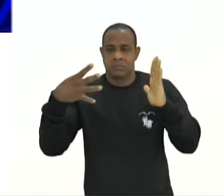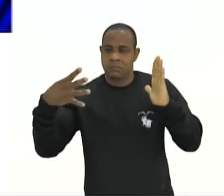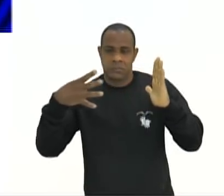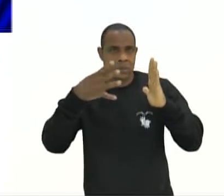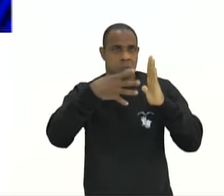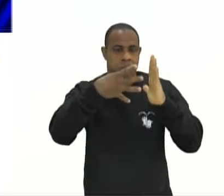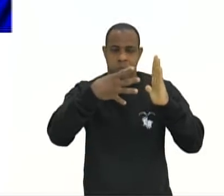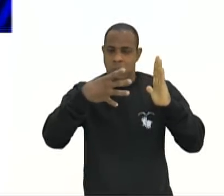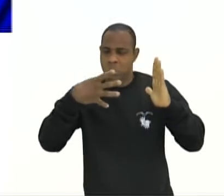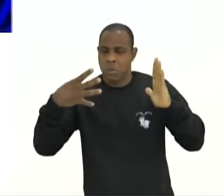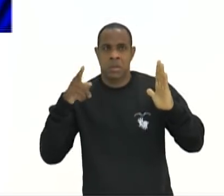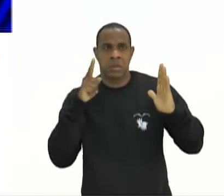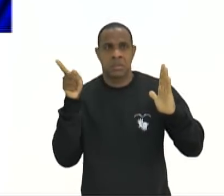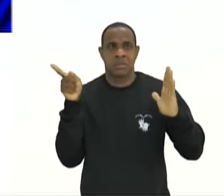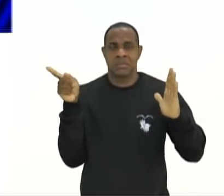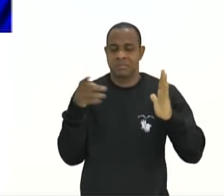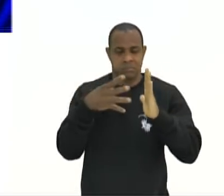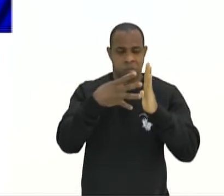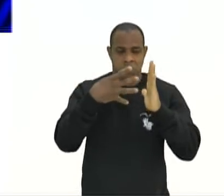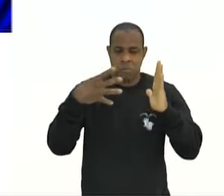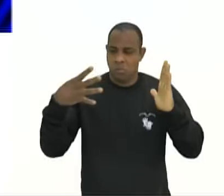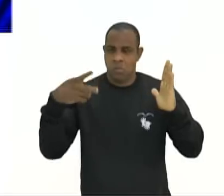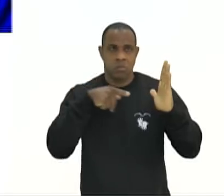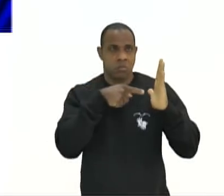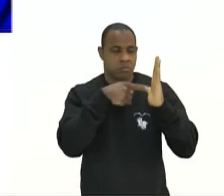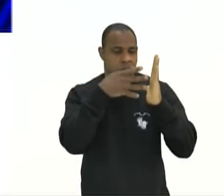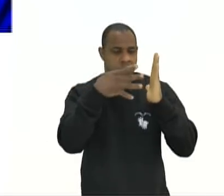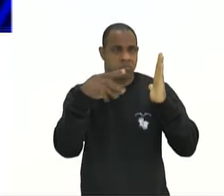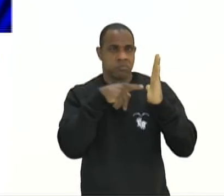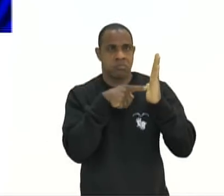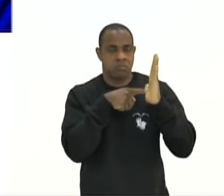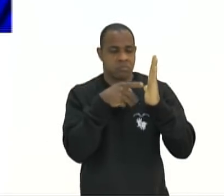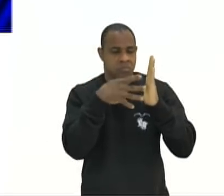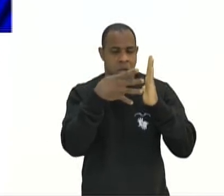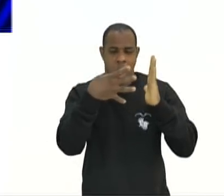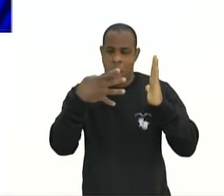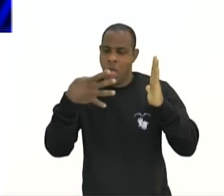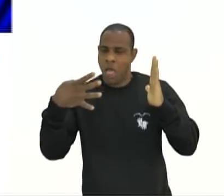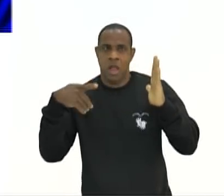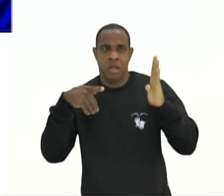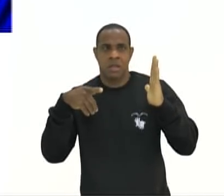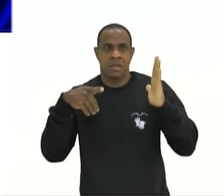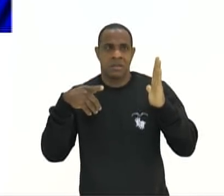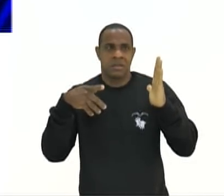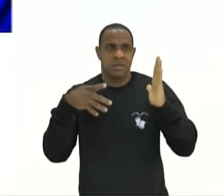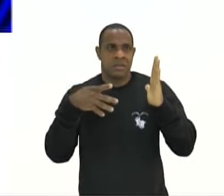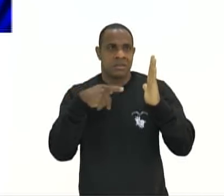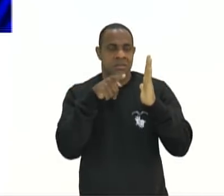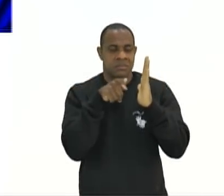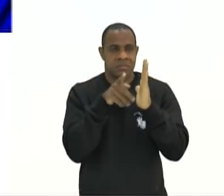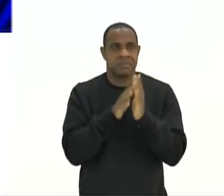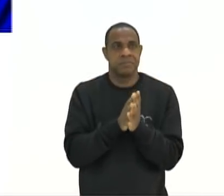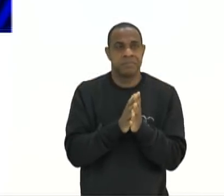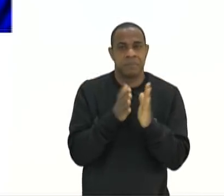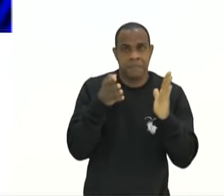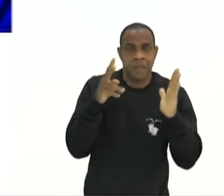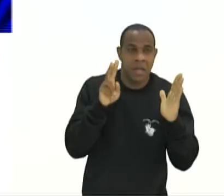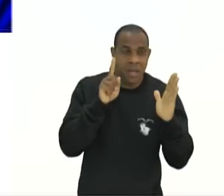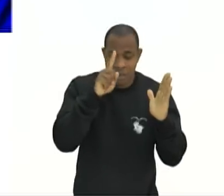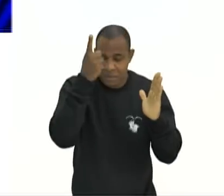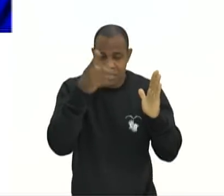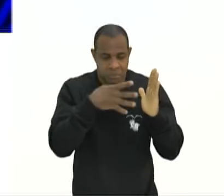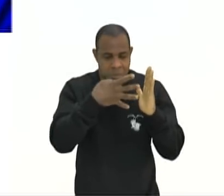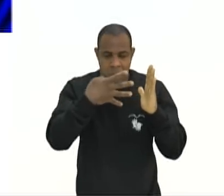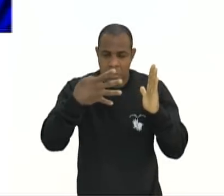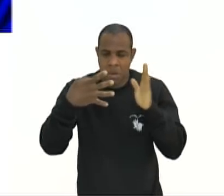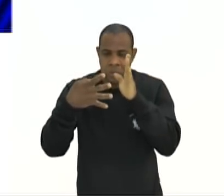tem uma barreira, e aí essa onda ela vai passar por esse espaçamento. Nessa ideia dele passar por